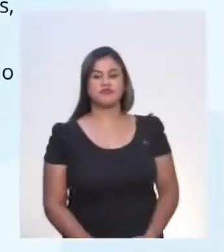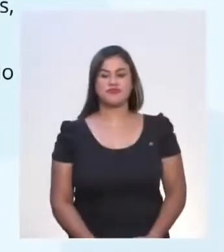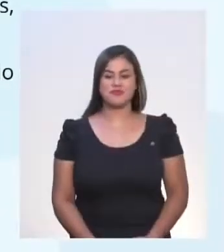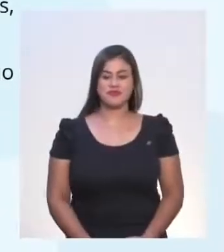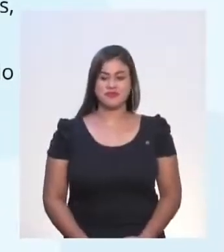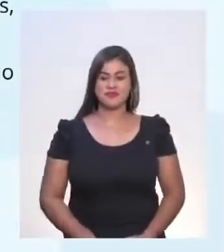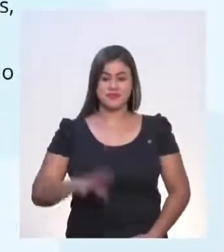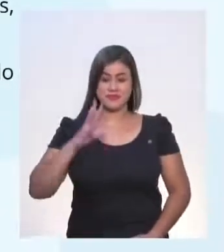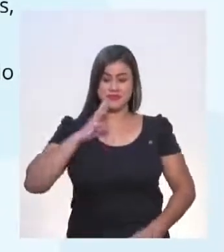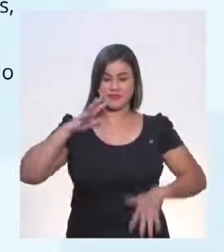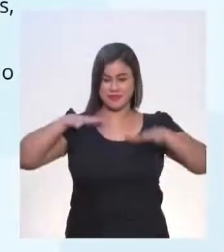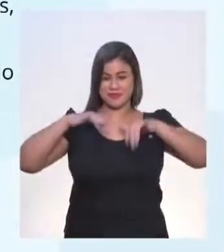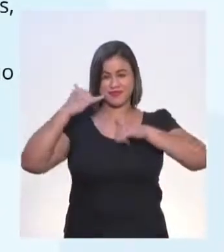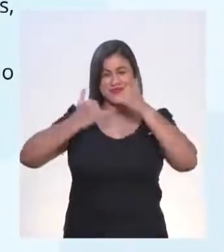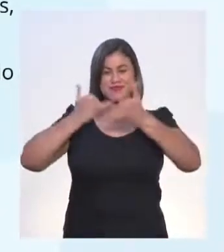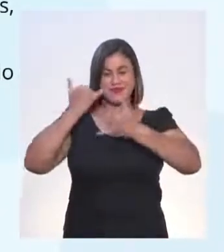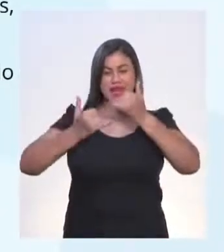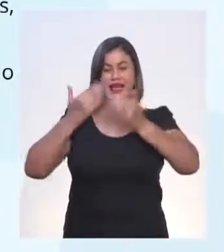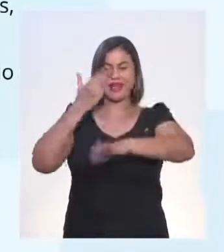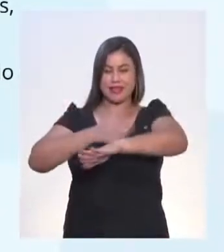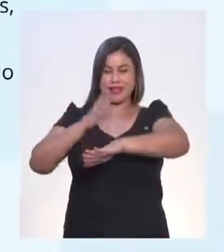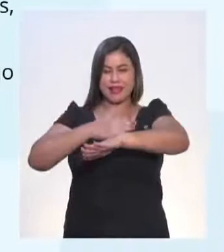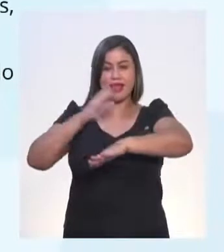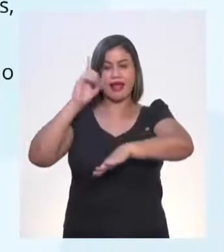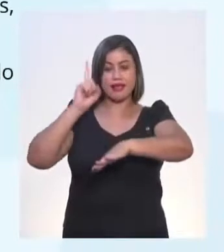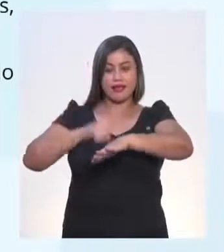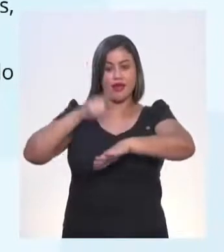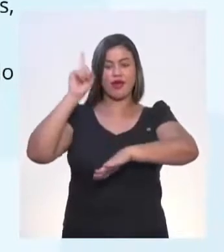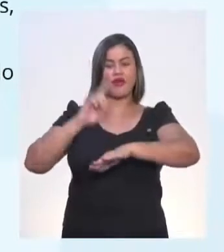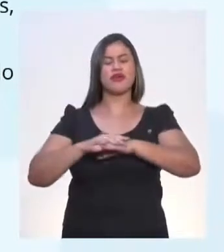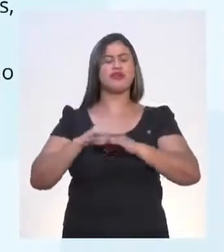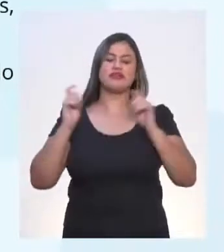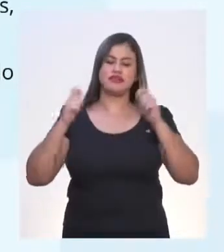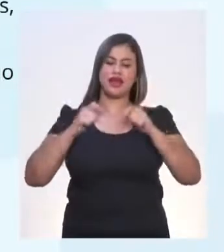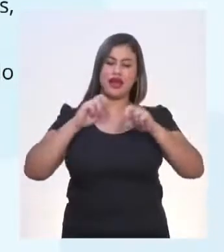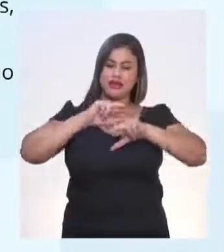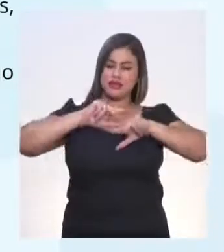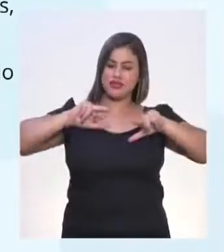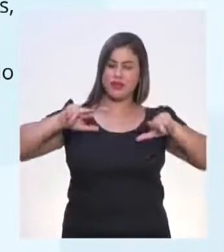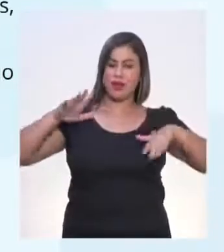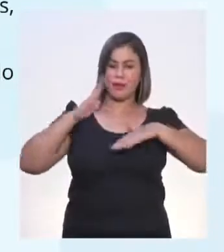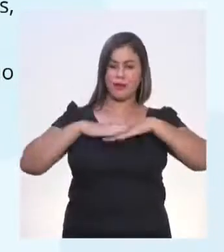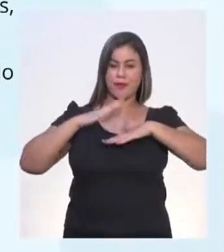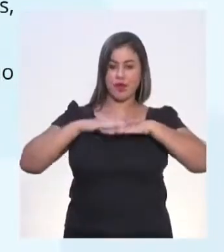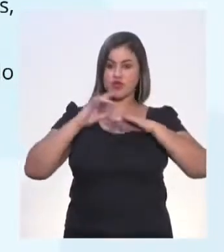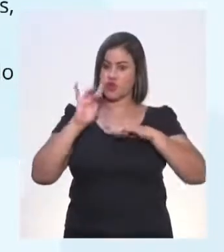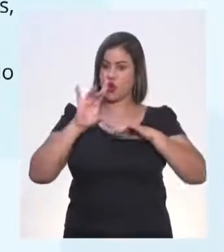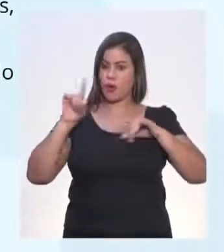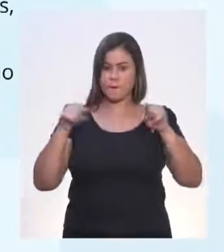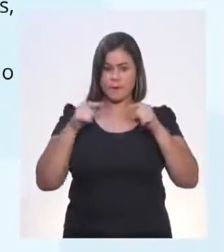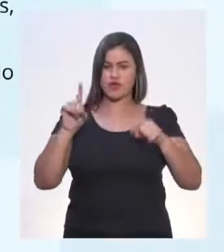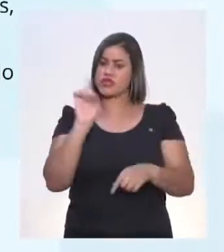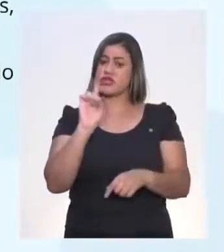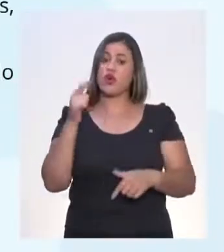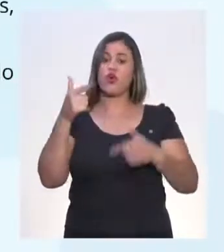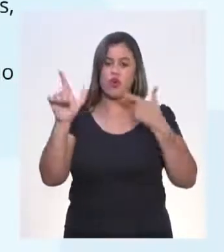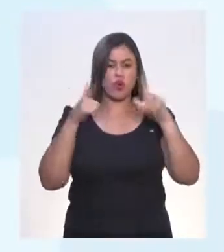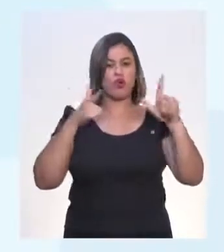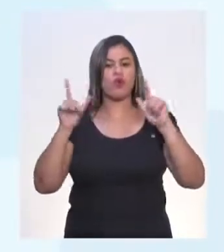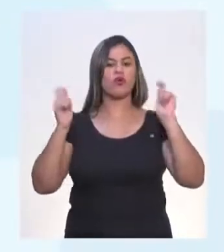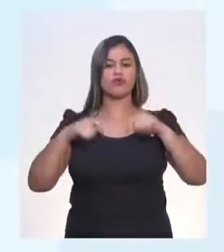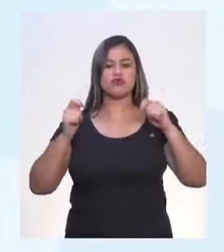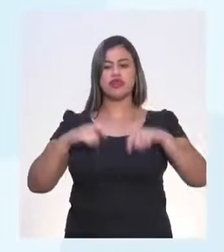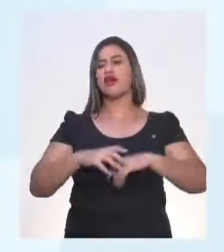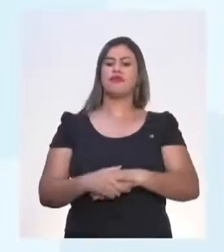brincar de treinar de improvisar serve para tudo isso e serve para vários momentos é só para música não certo turma